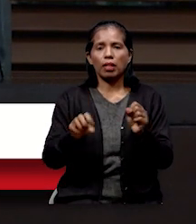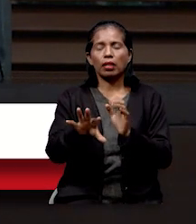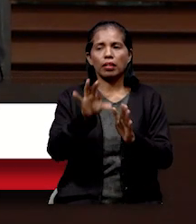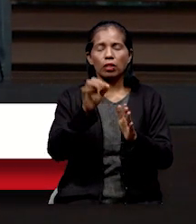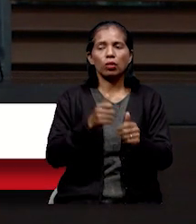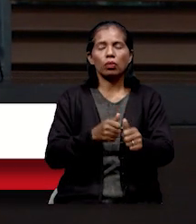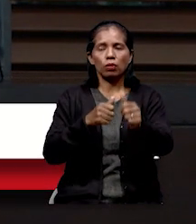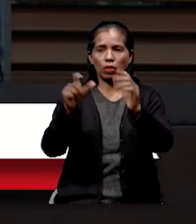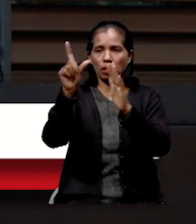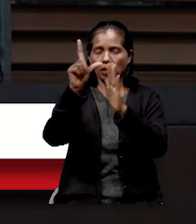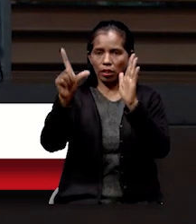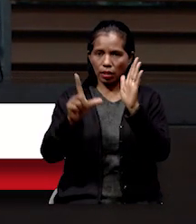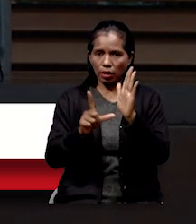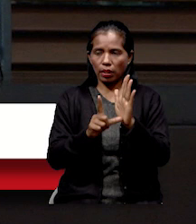lei